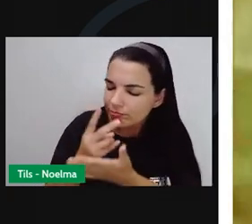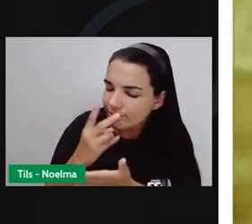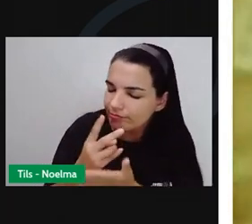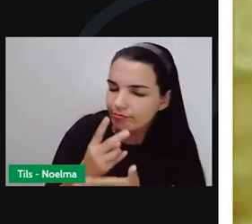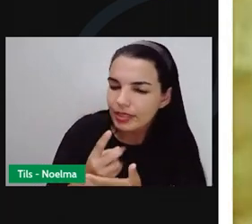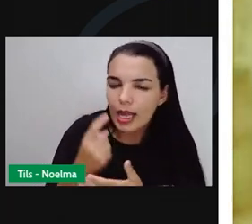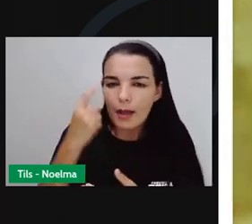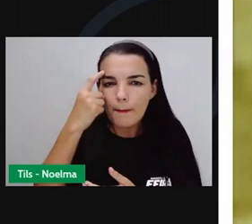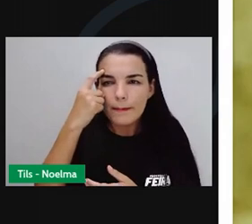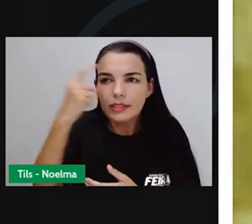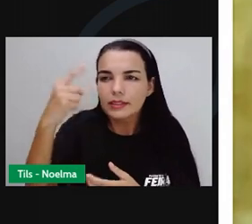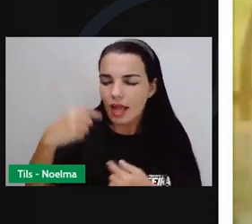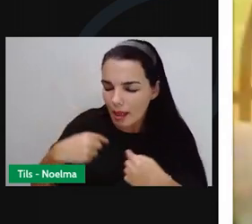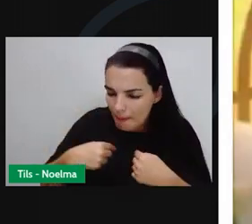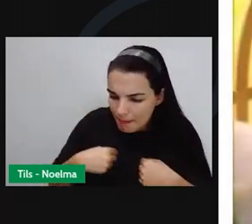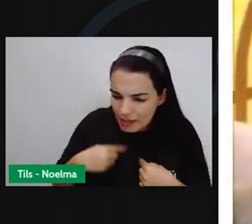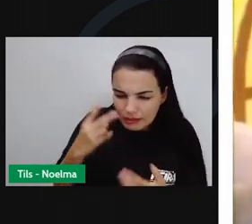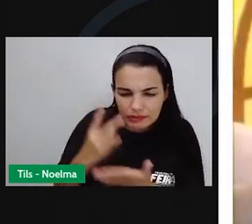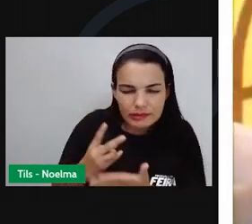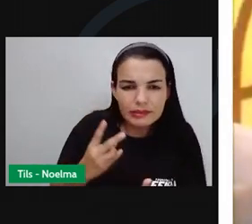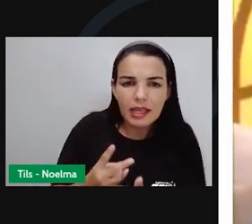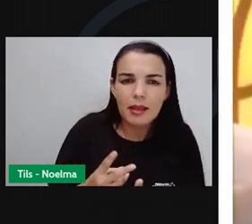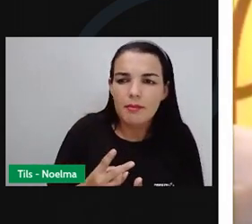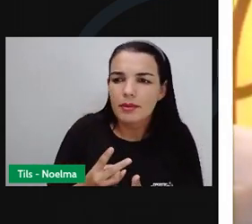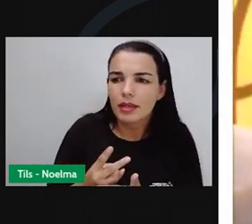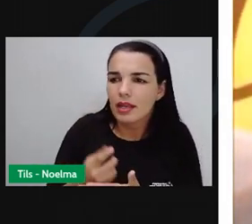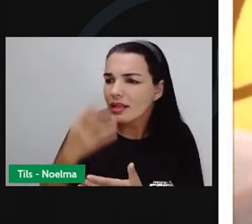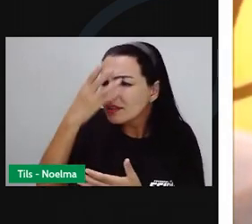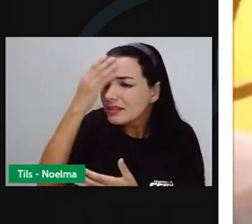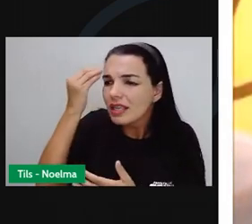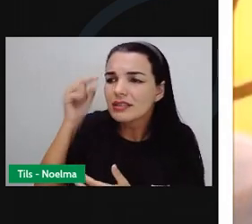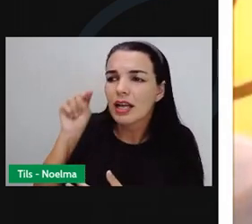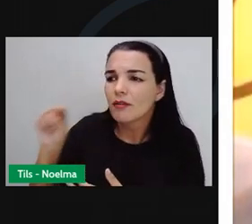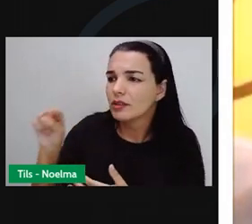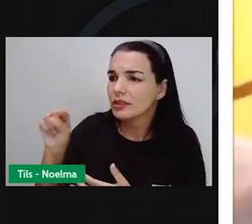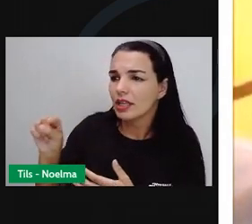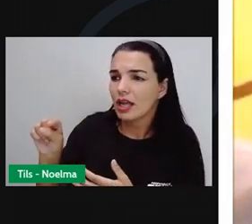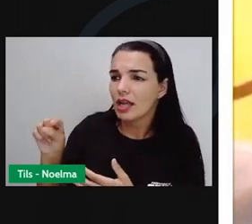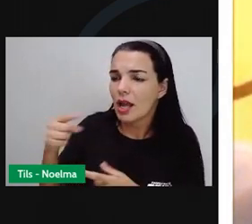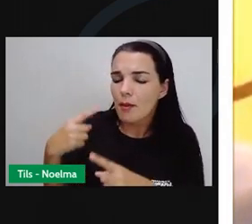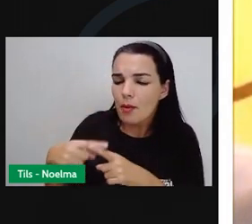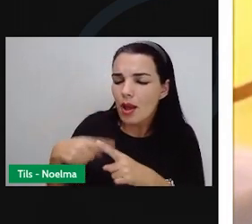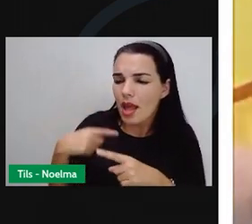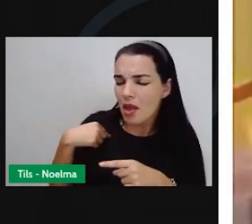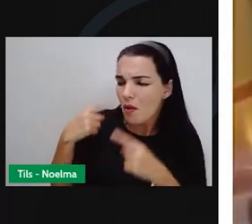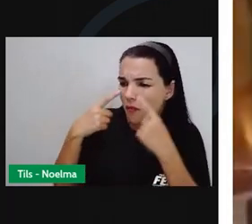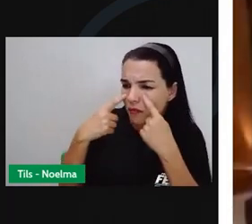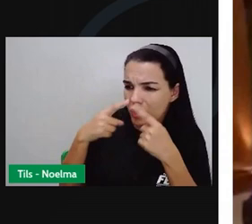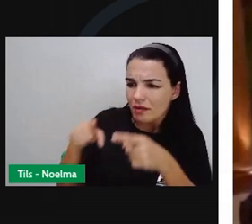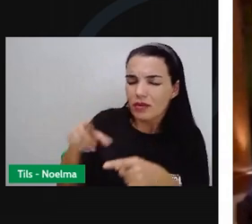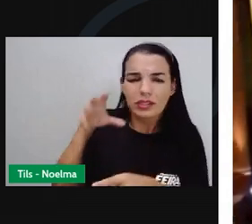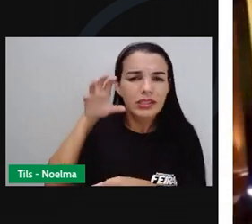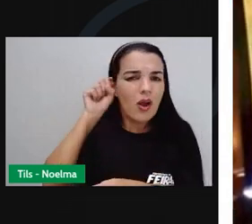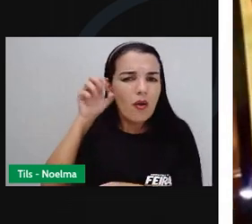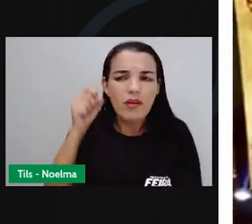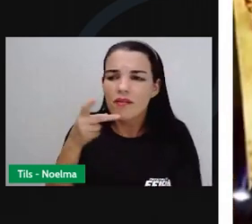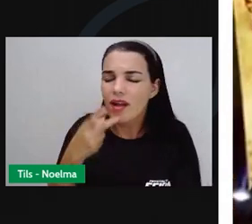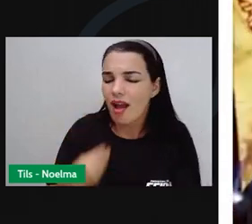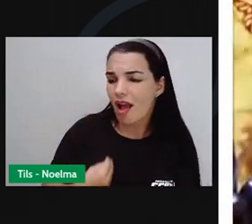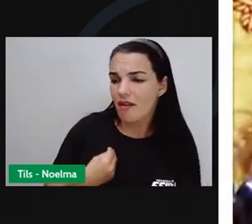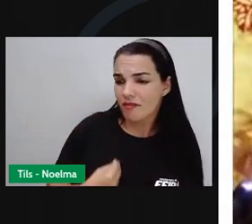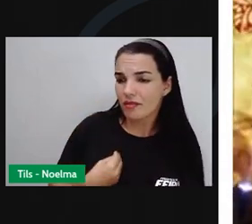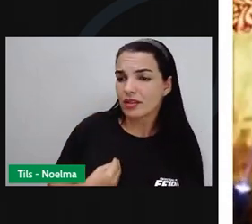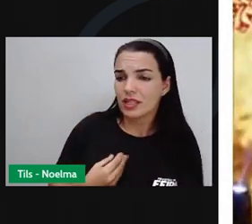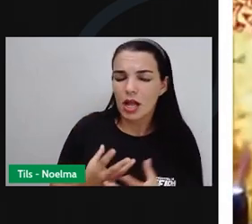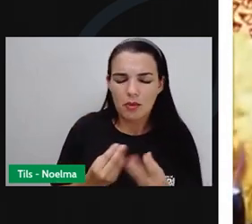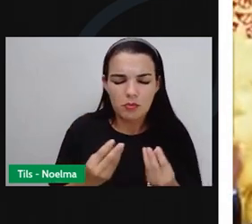por pensar mais em mim do que em você. Pelas vezes que eu ouvi você dizer que a vida que a vida